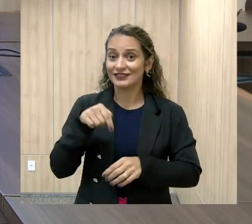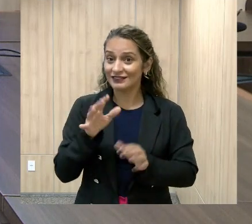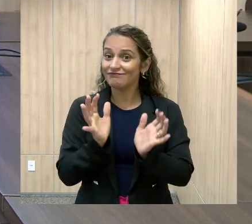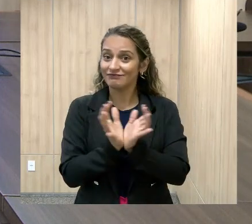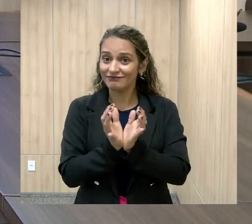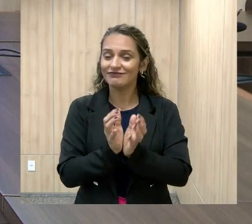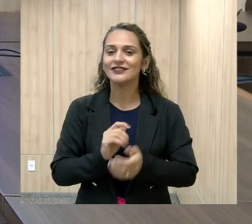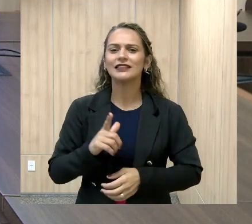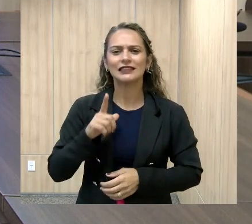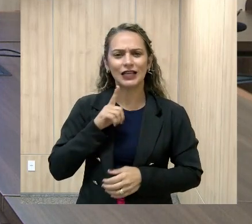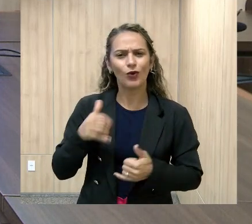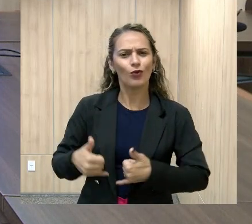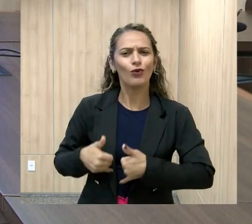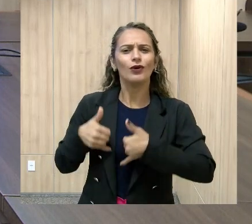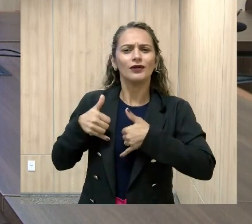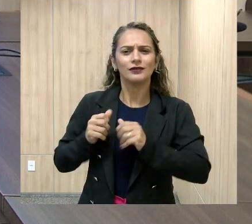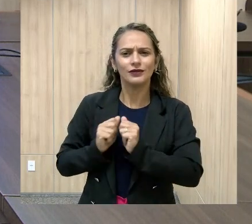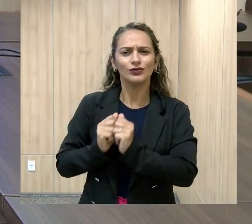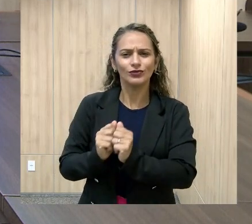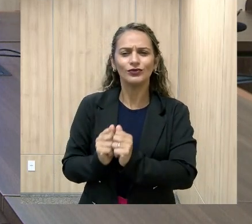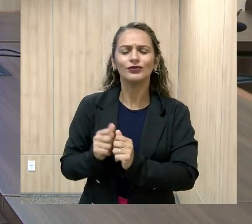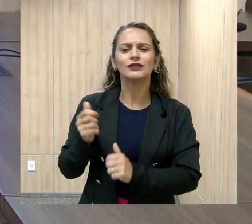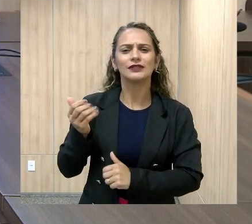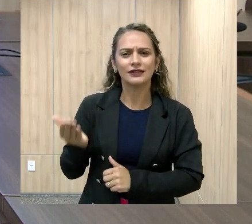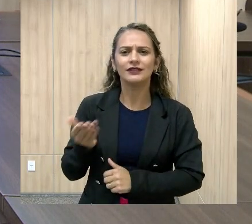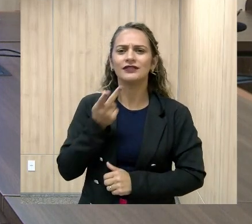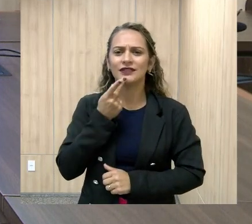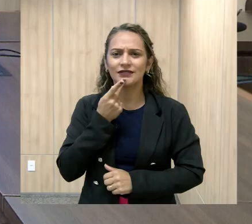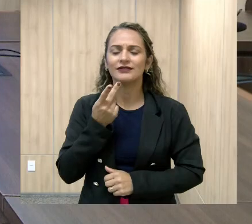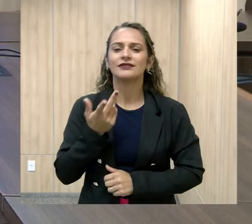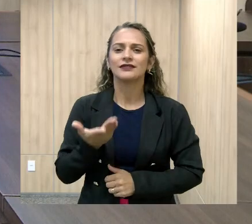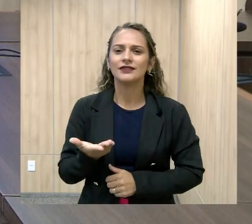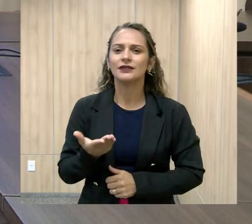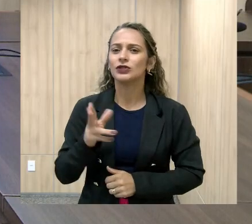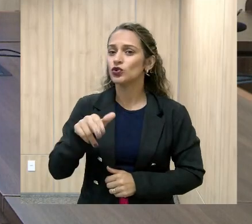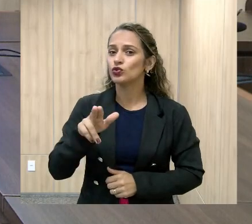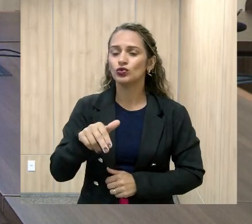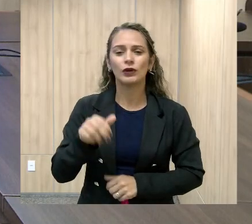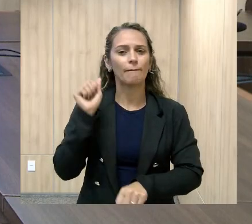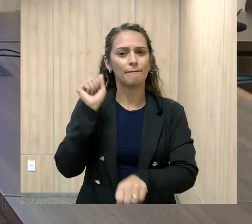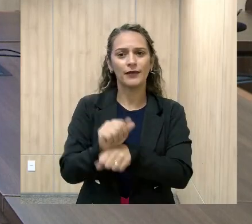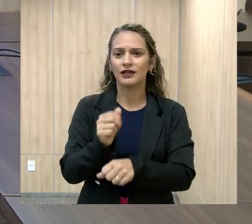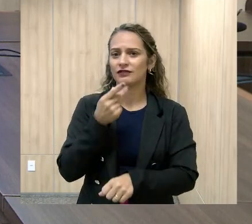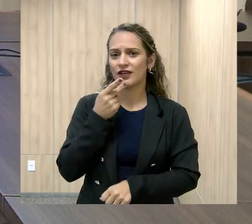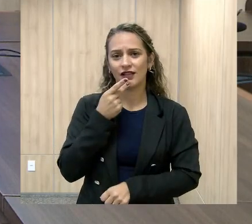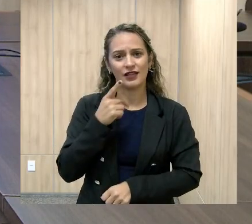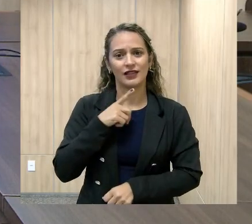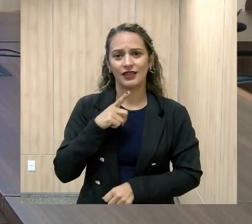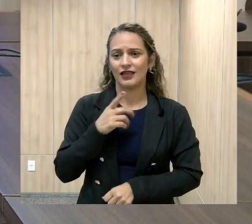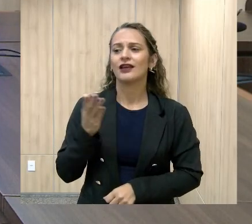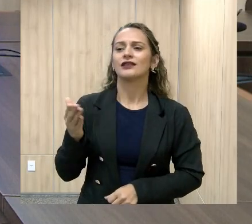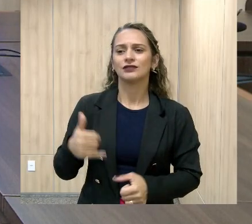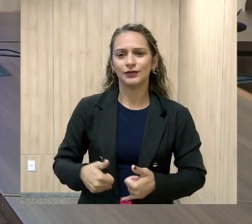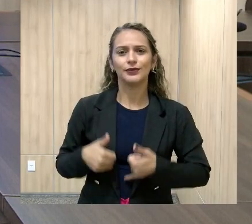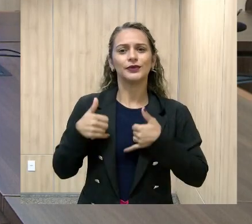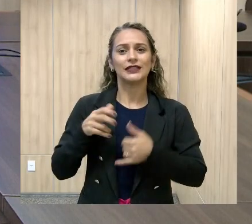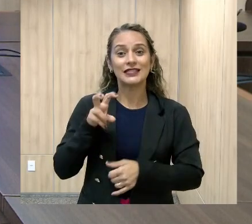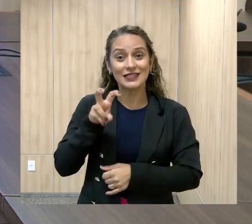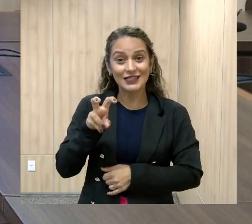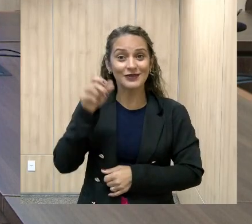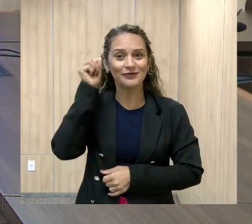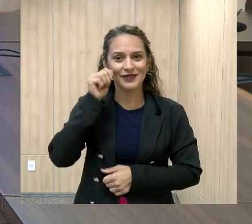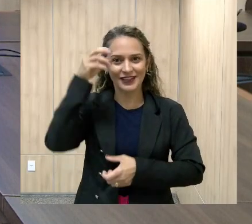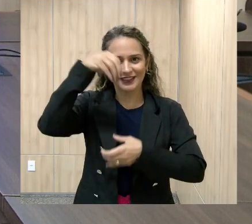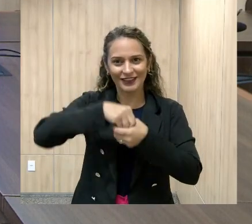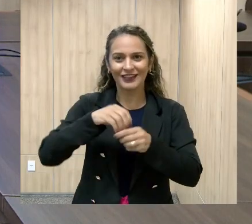e no qual a gente tem muito orgulho de mais uma vez falar né nunca deixa de falar de tem muito orgulho por